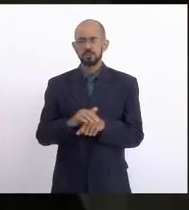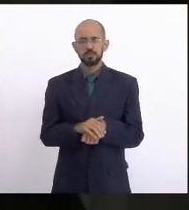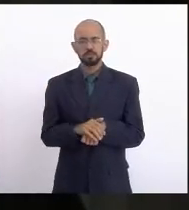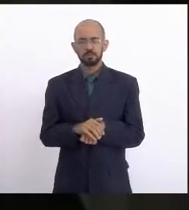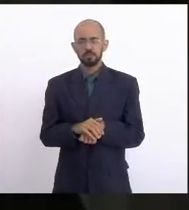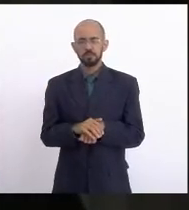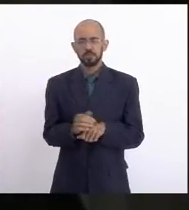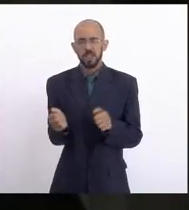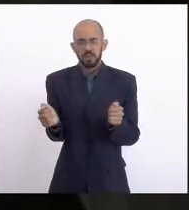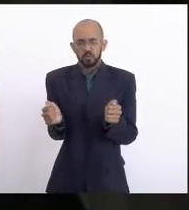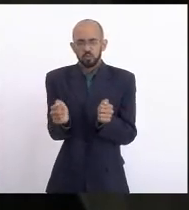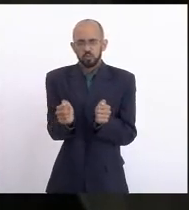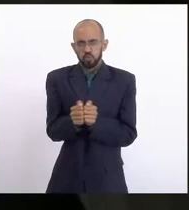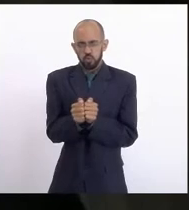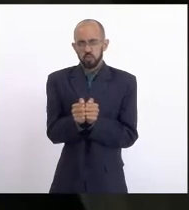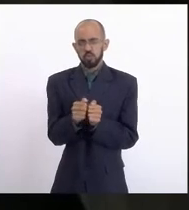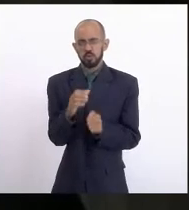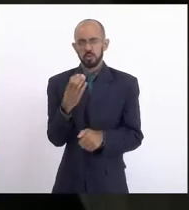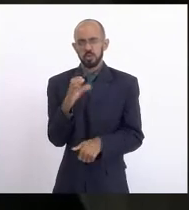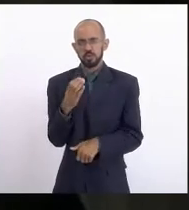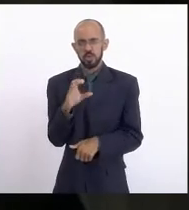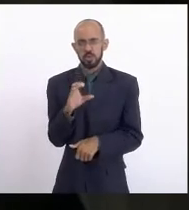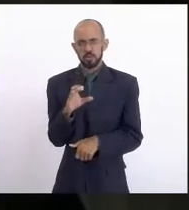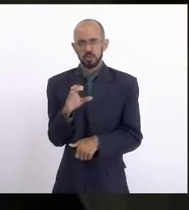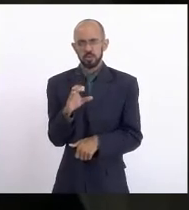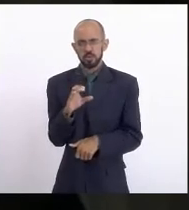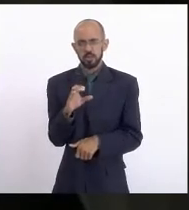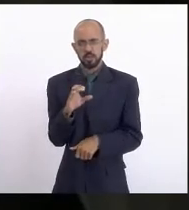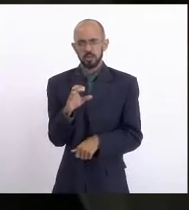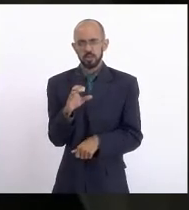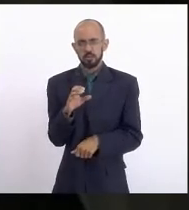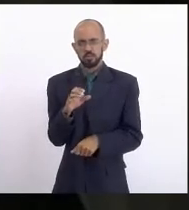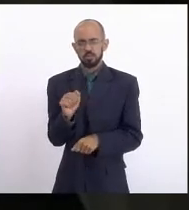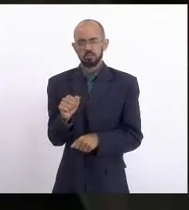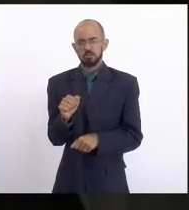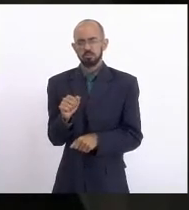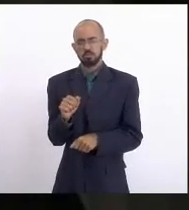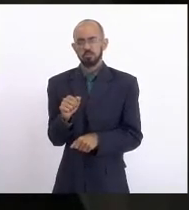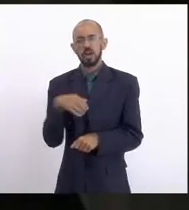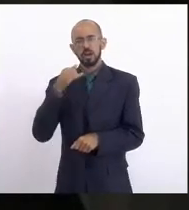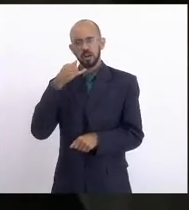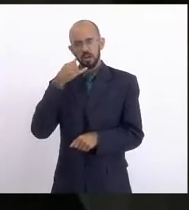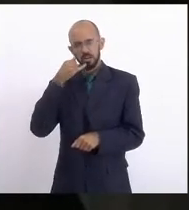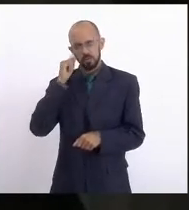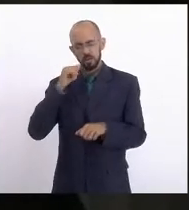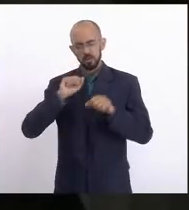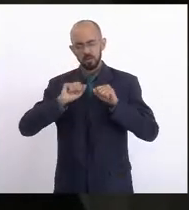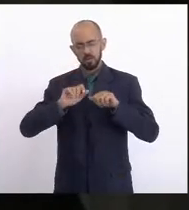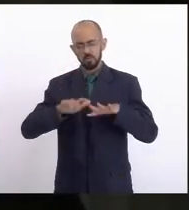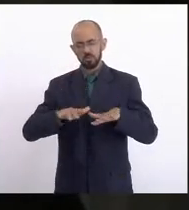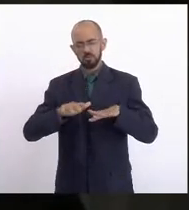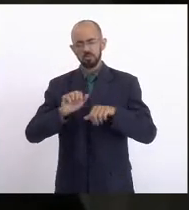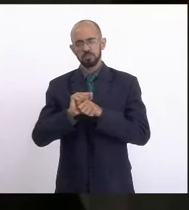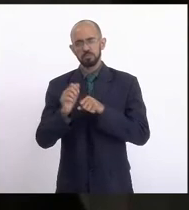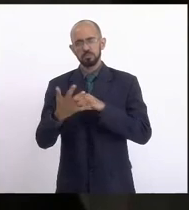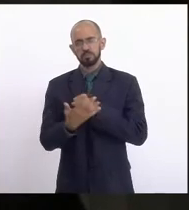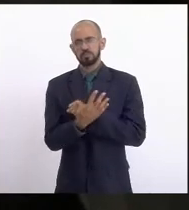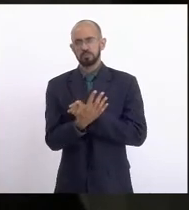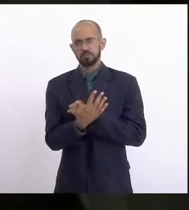do lado da ciência no combate à pandemia do